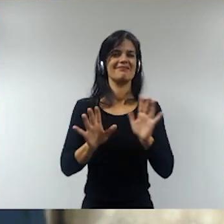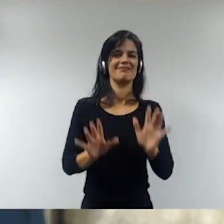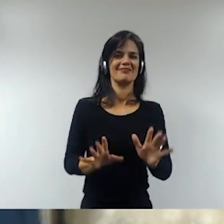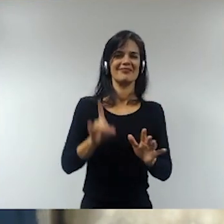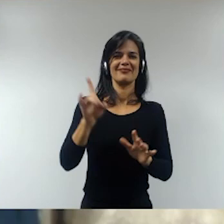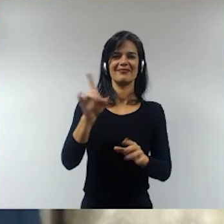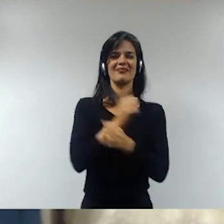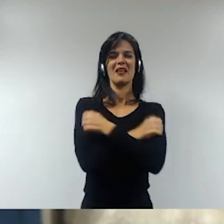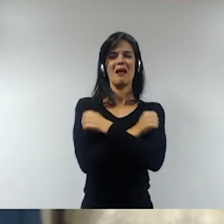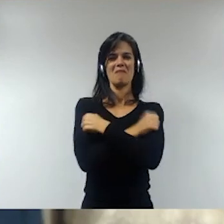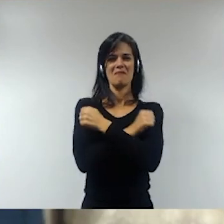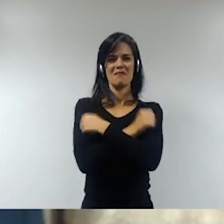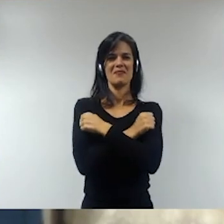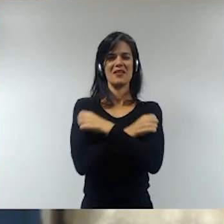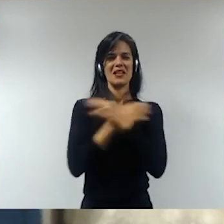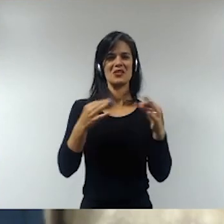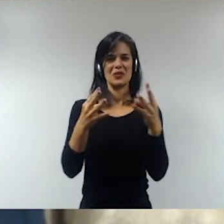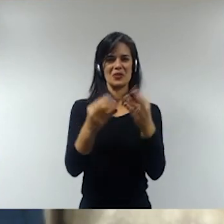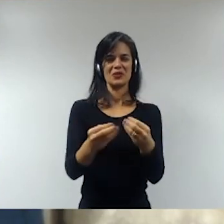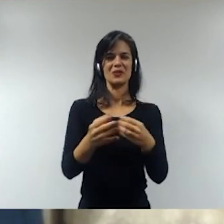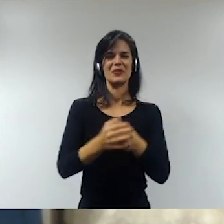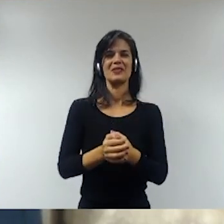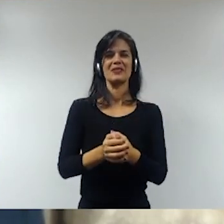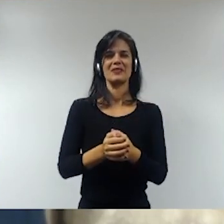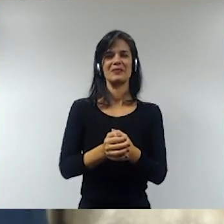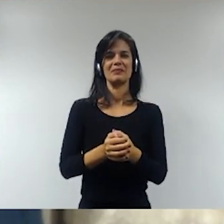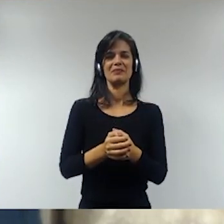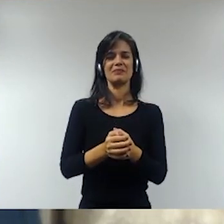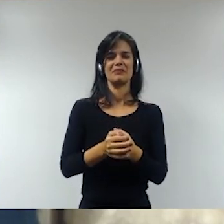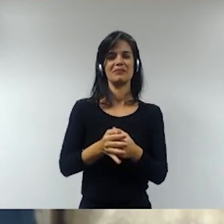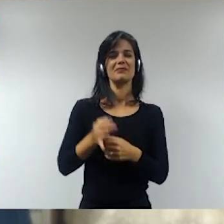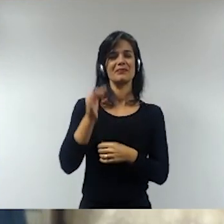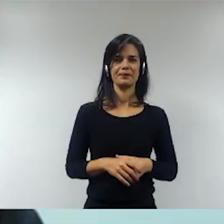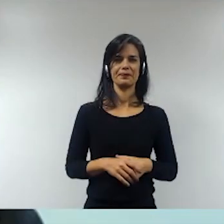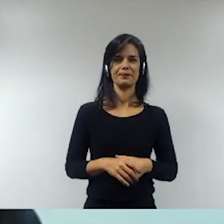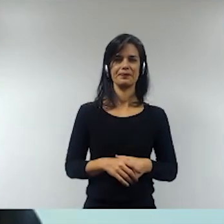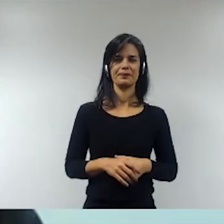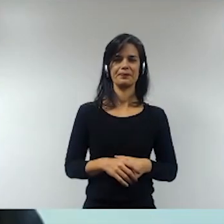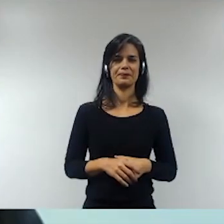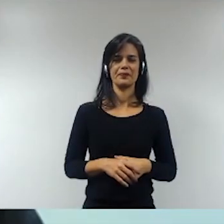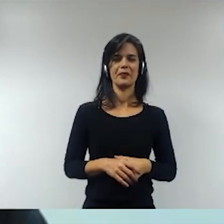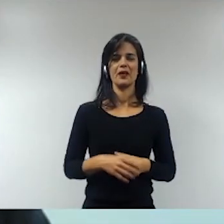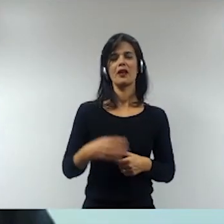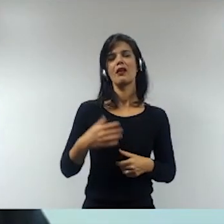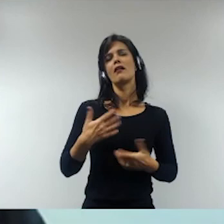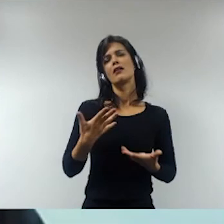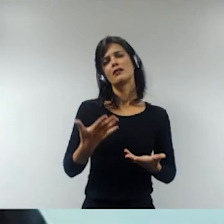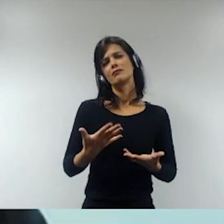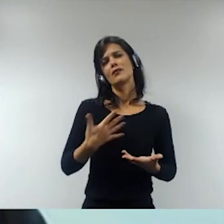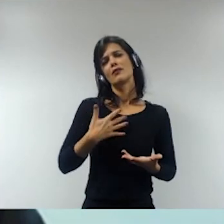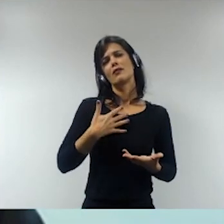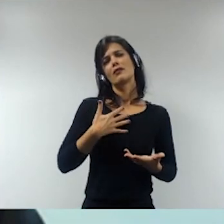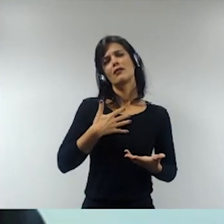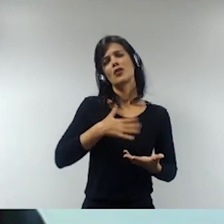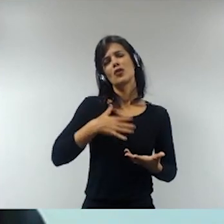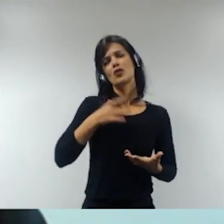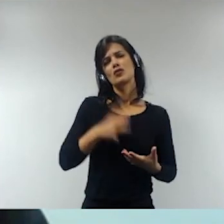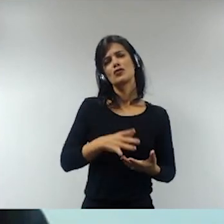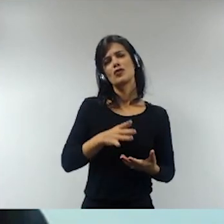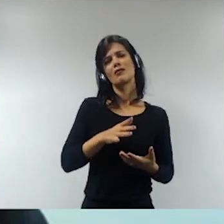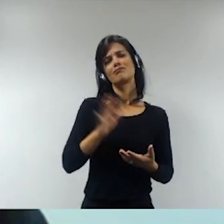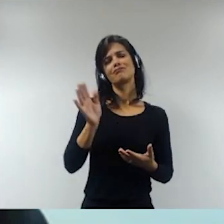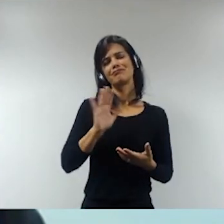todos. Grande abraço para vocês e espero mais adiante vocês aqui em Pernambuco. Gostaria apenas de me despedir e